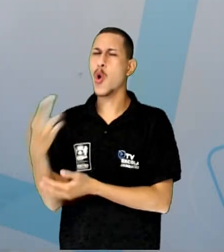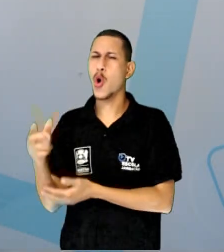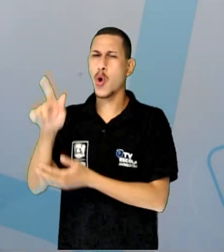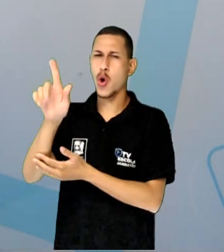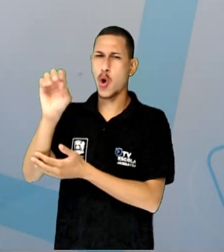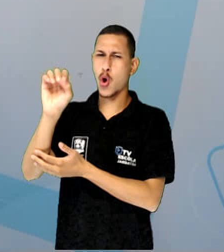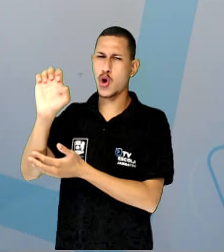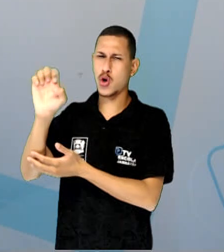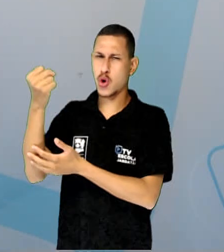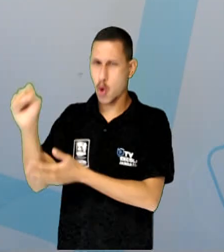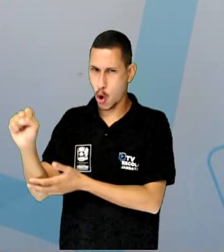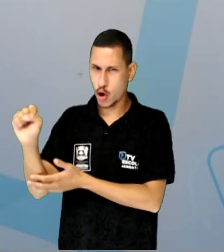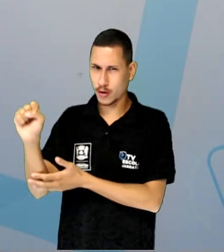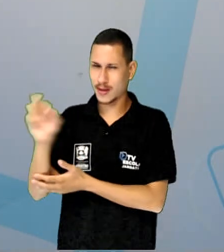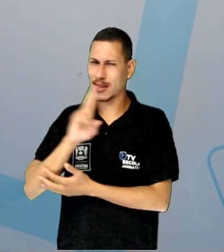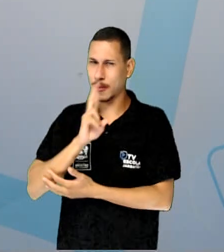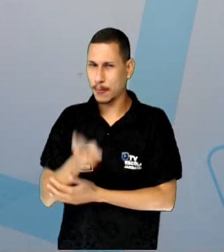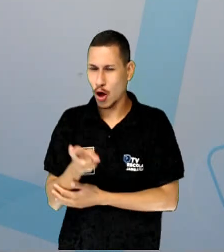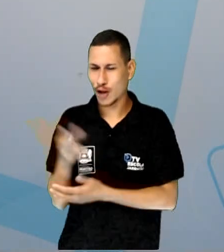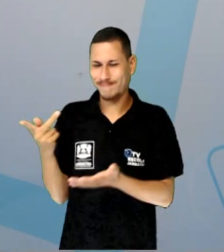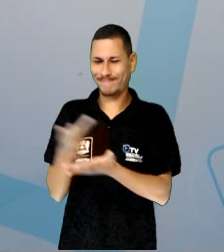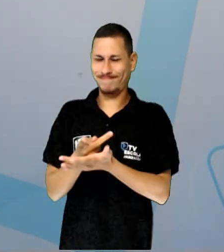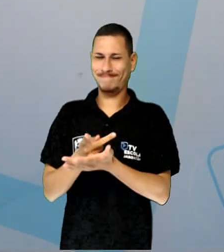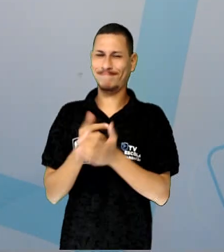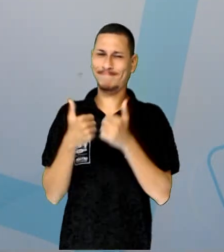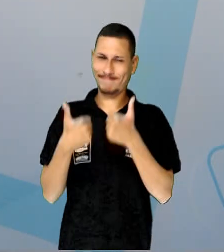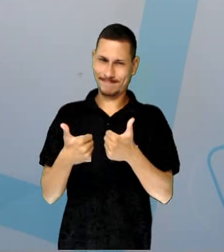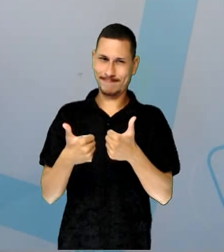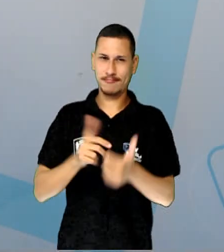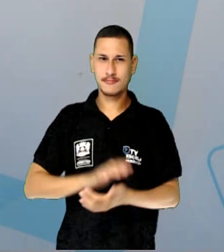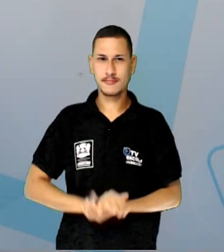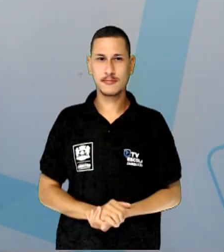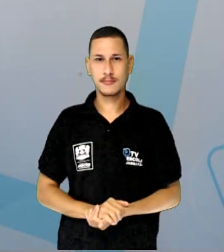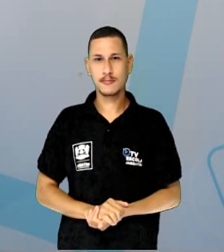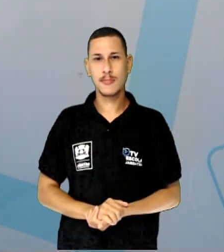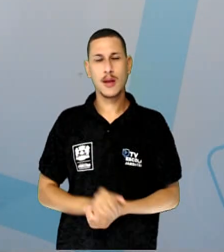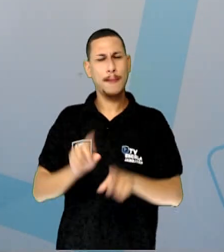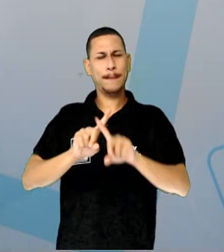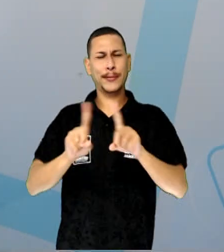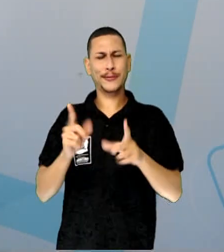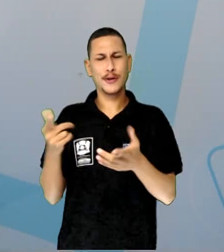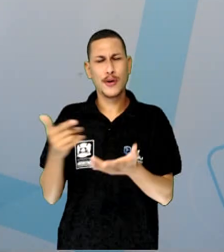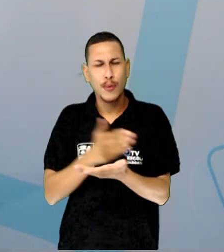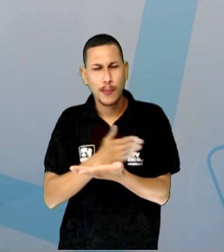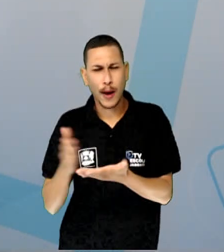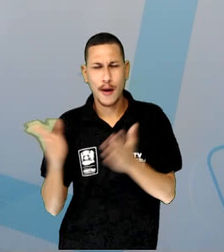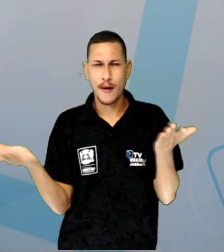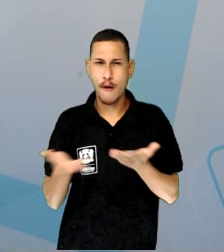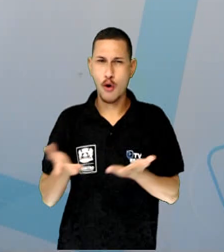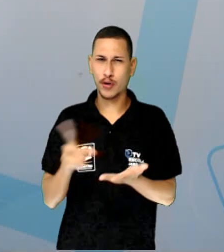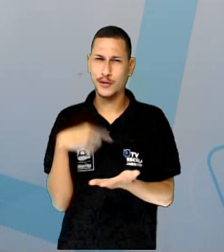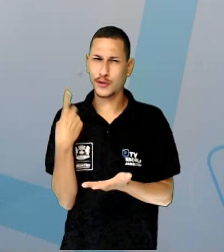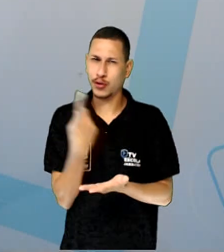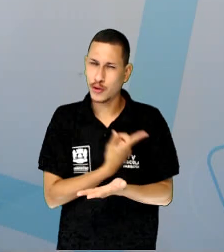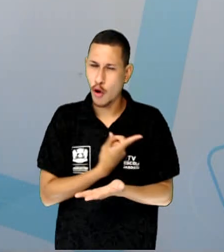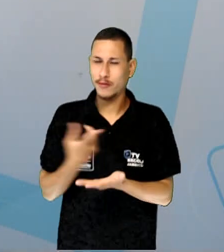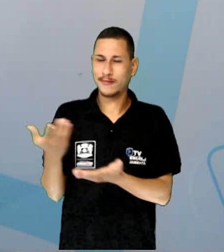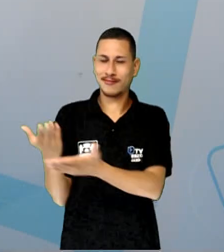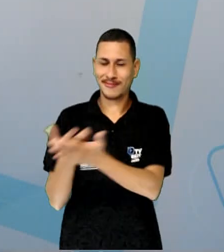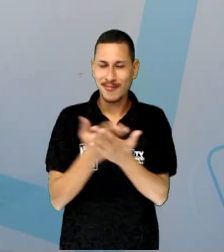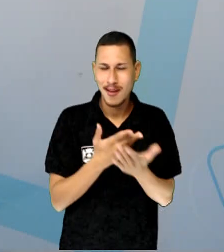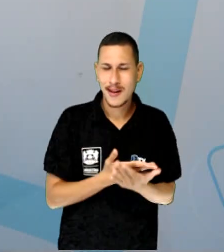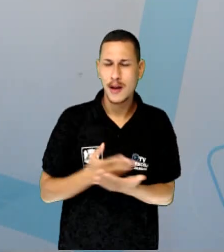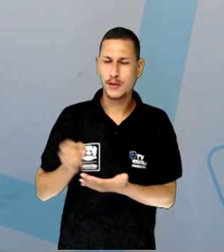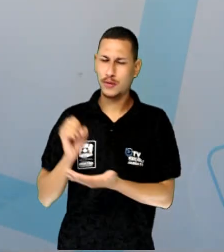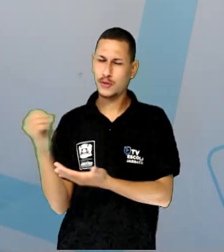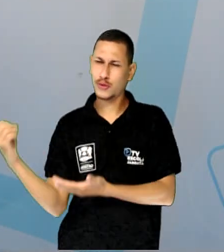resposta está errada. Tudo bem? Então, vamos começar agora com a nossa nova aula, com o